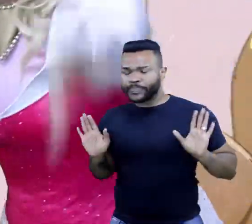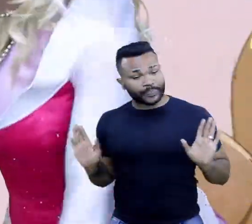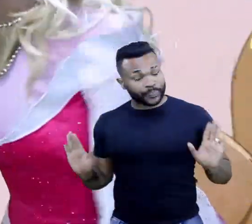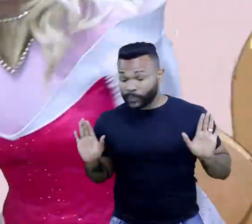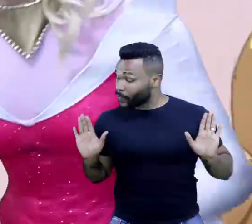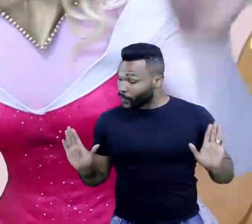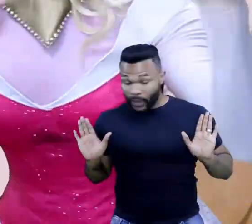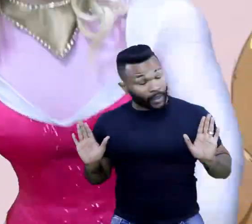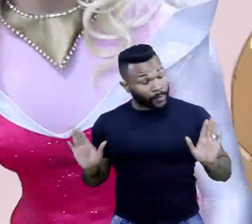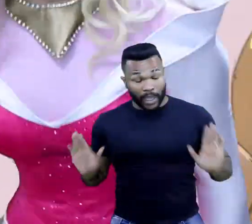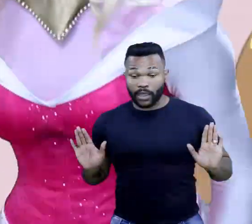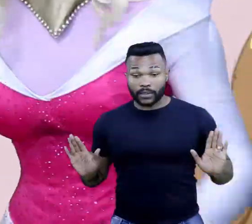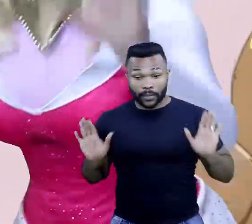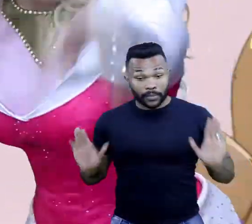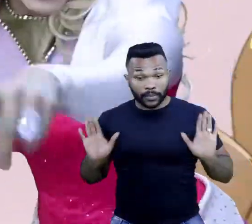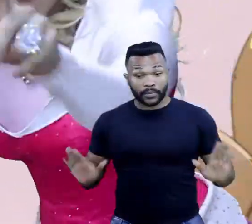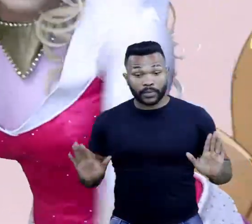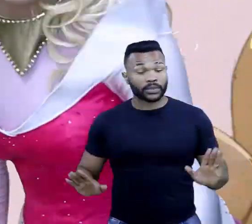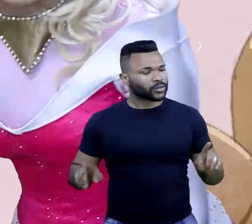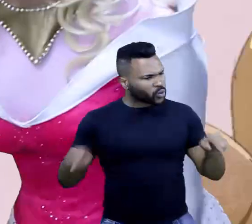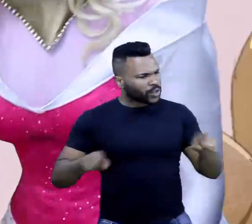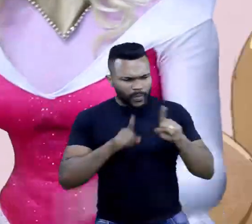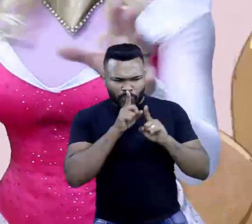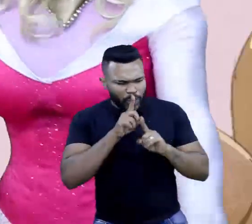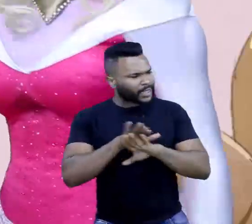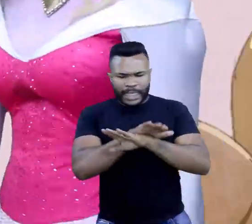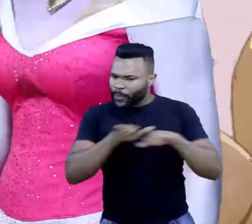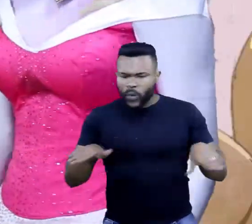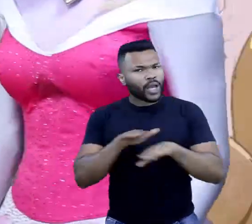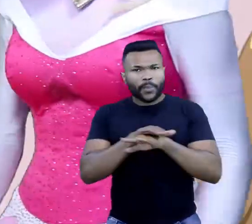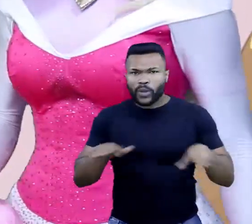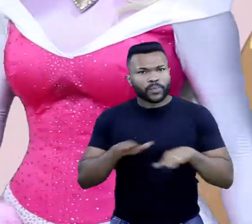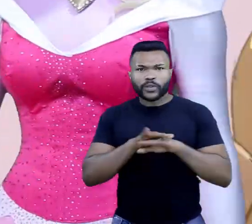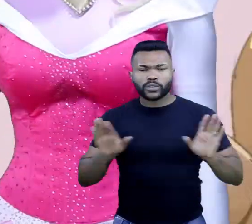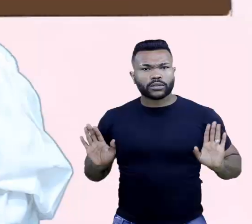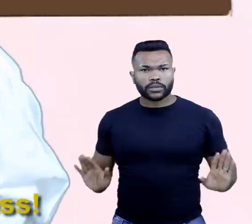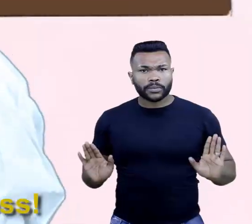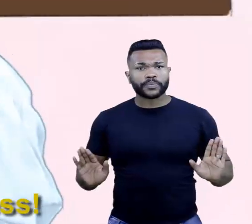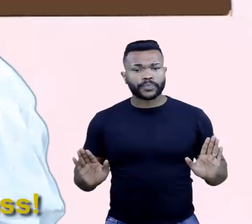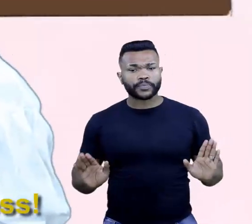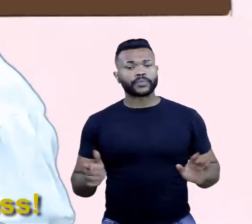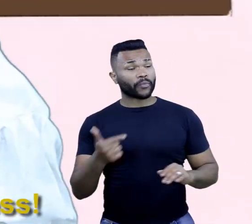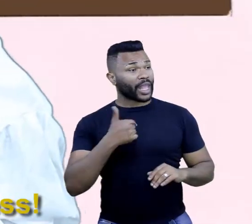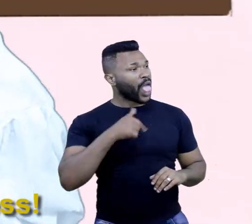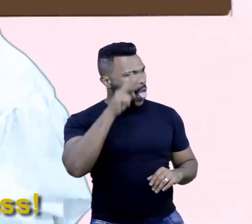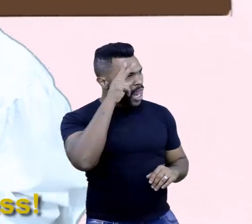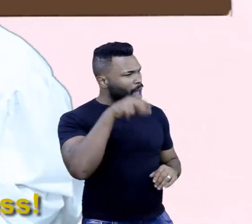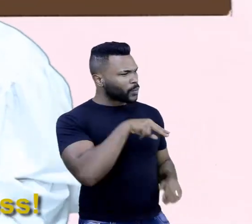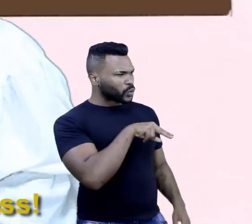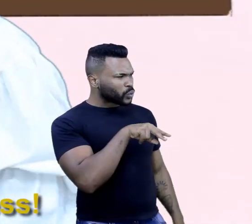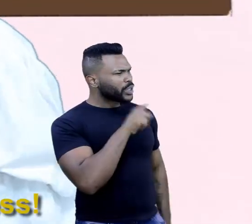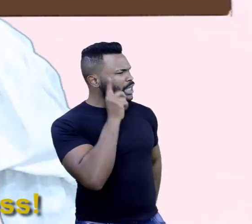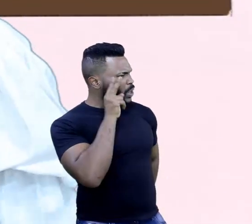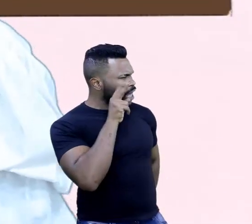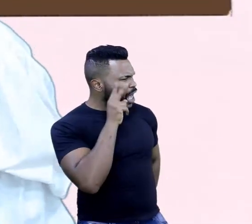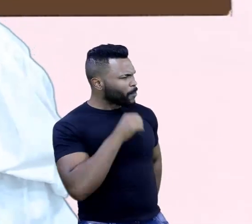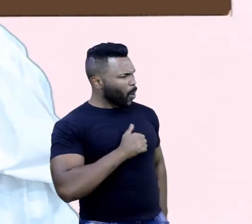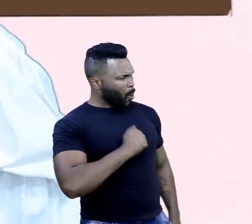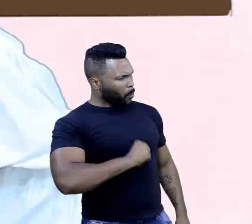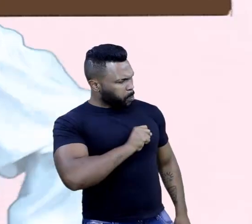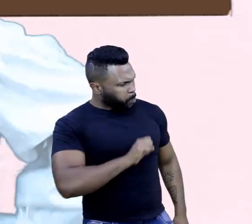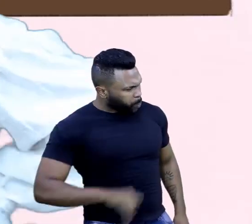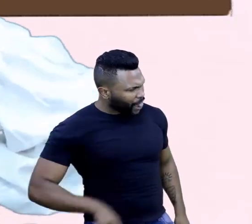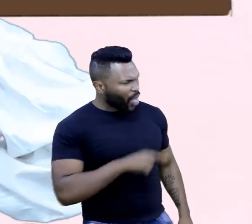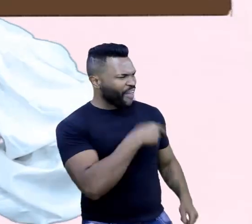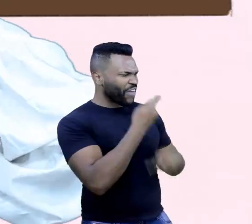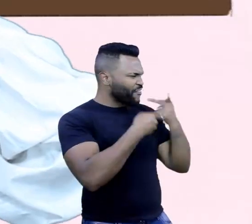chacola! Para! É meu! É basta as duas! Meu. Basta, basta! Eu me lembro dessas duas, Vossa Alteza. A cagona